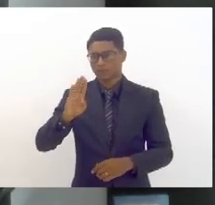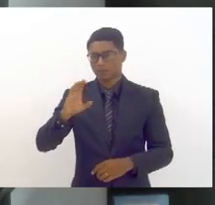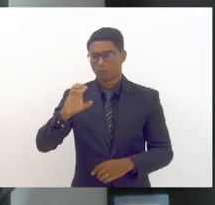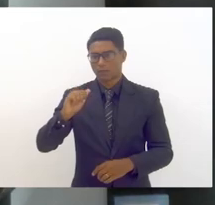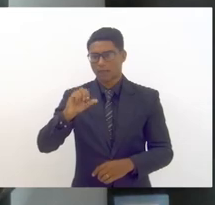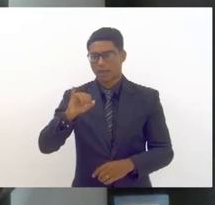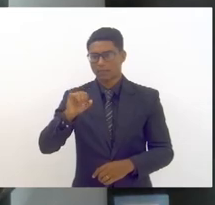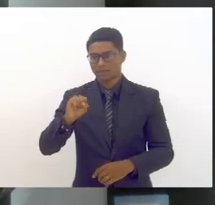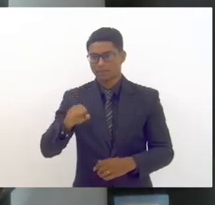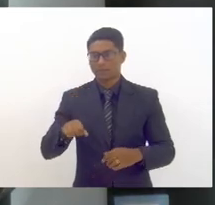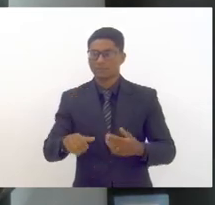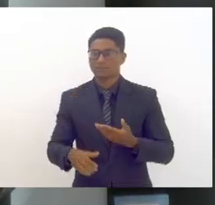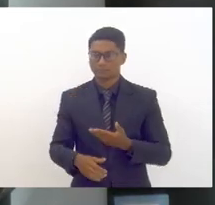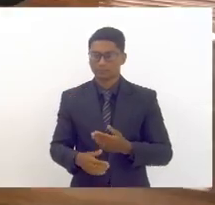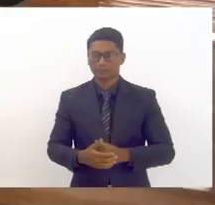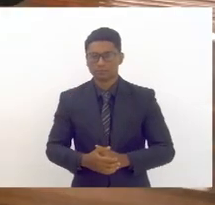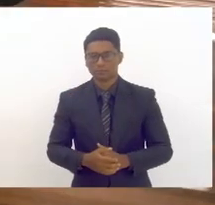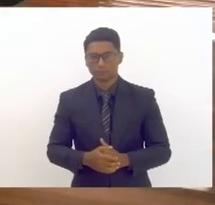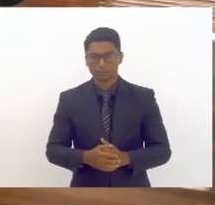algumas considerações.